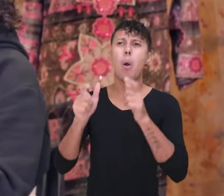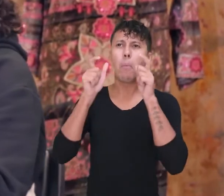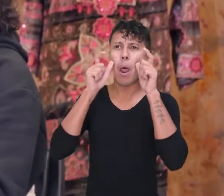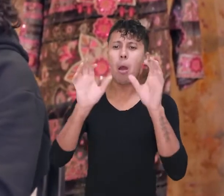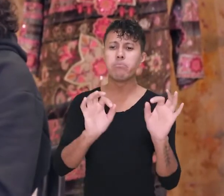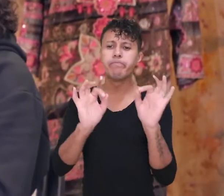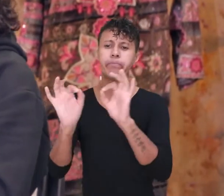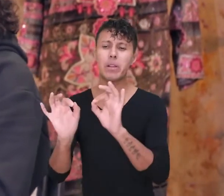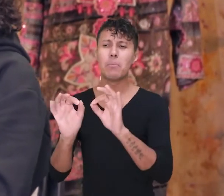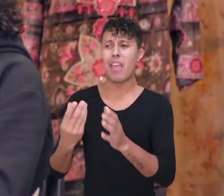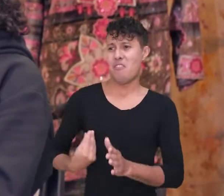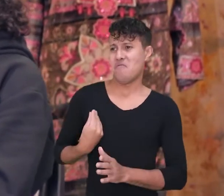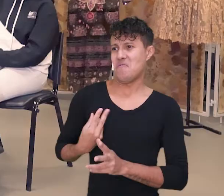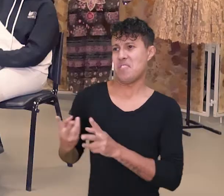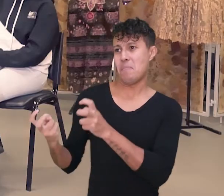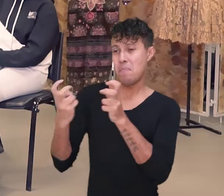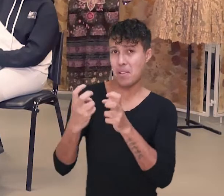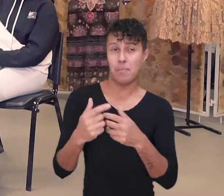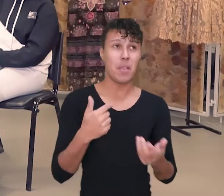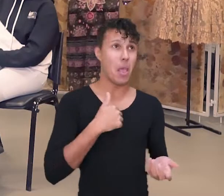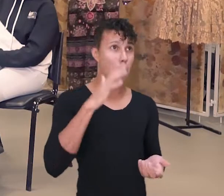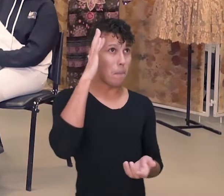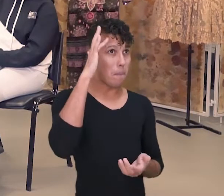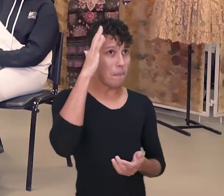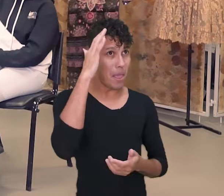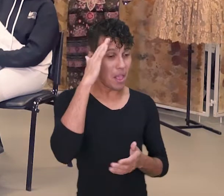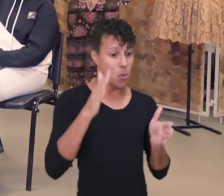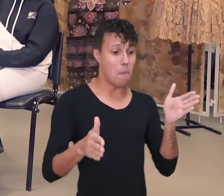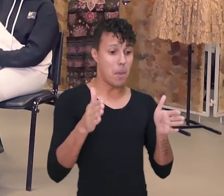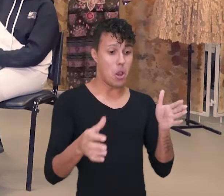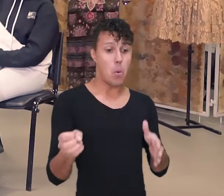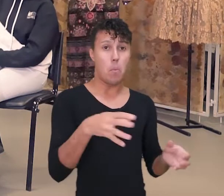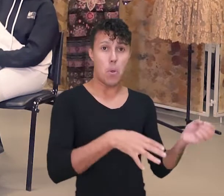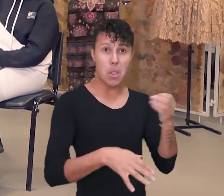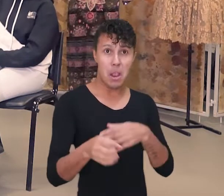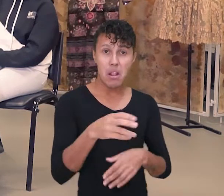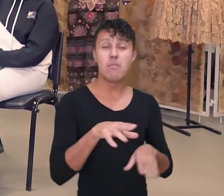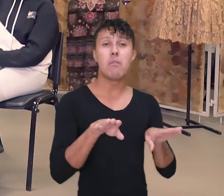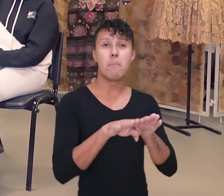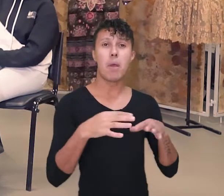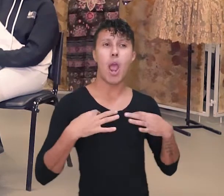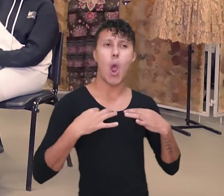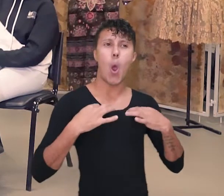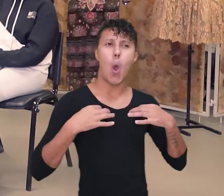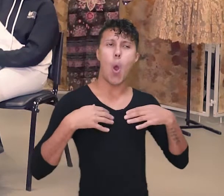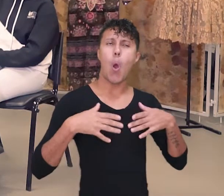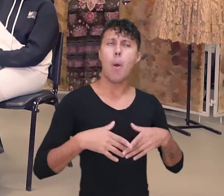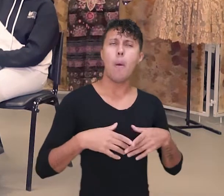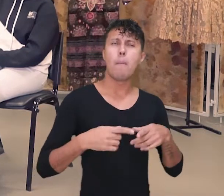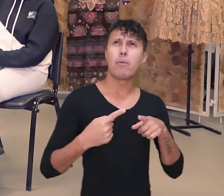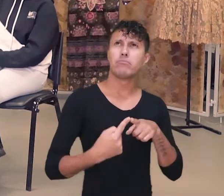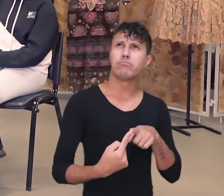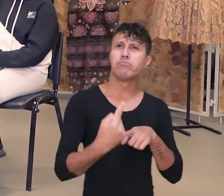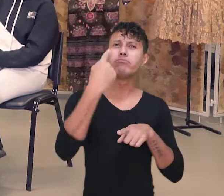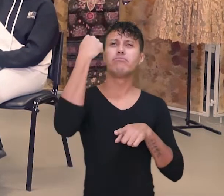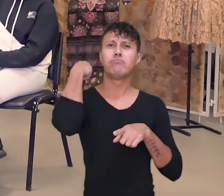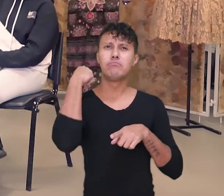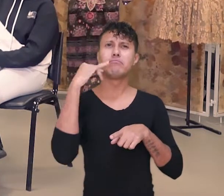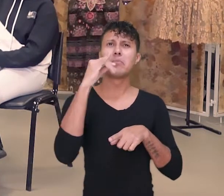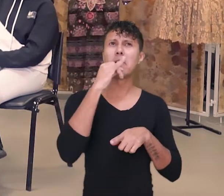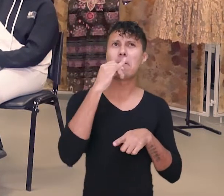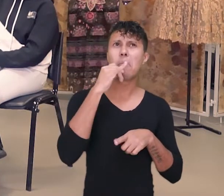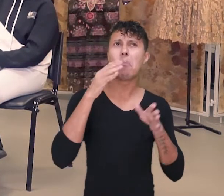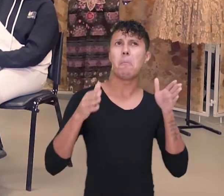enfim, como se desdobra a vida, sabe? Quando eu penso no modernismo e penso nas roupas do pessoal na época,